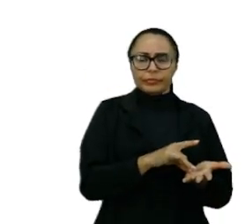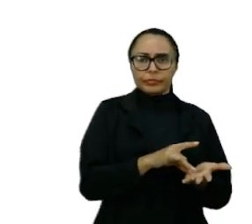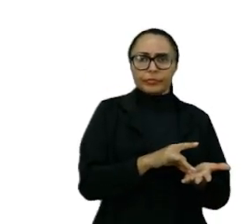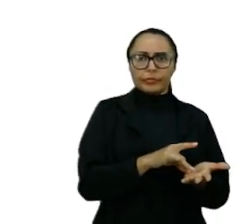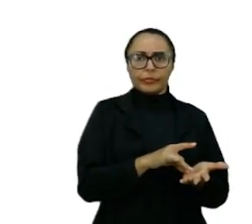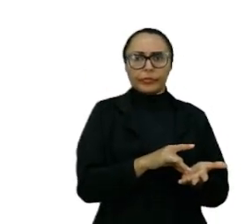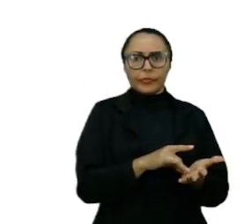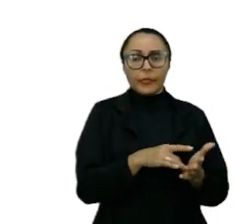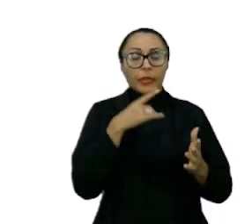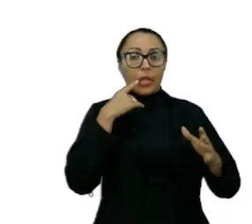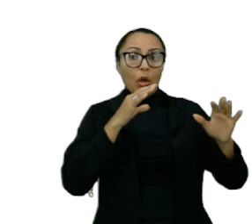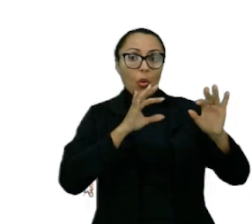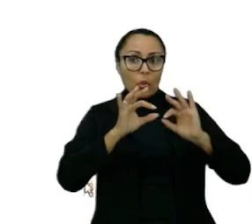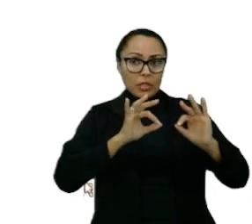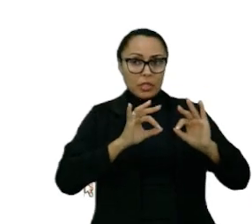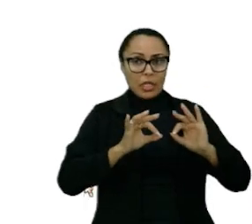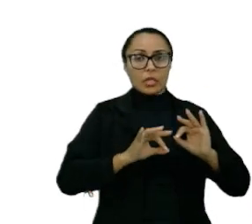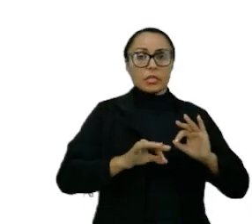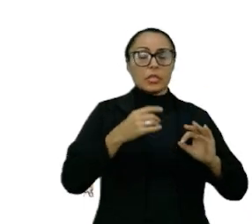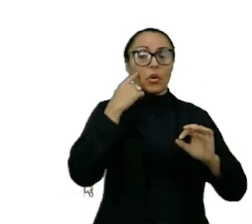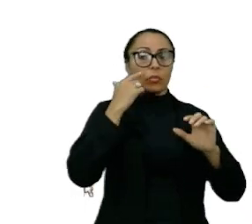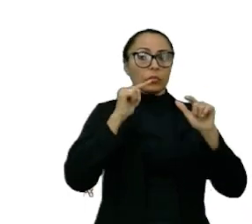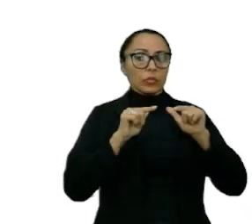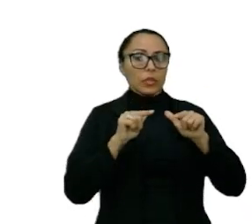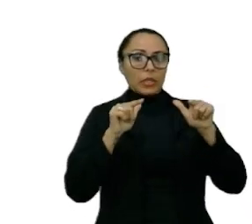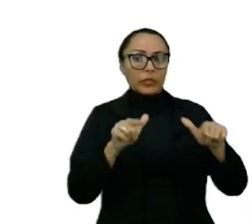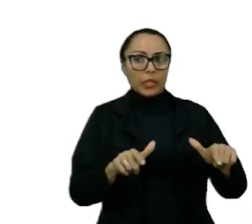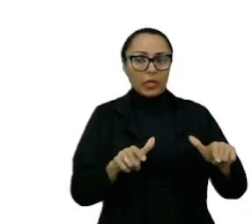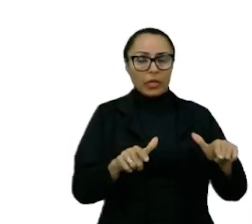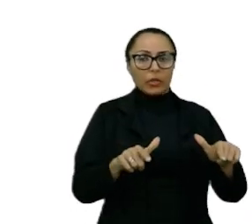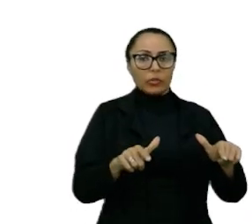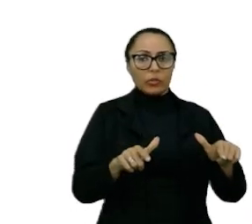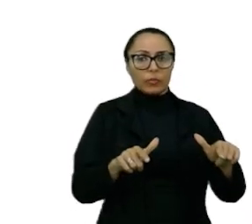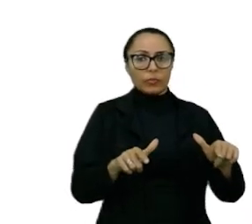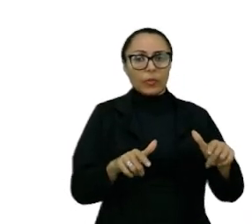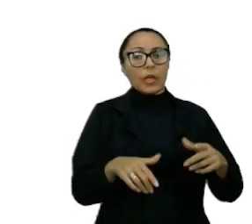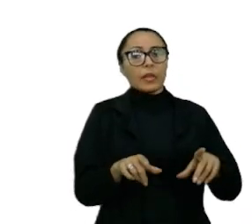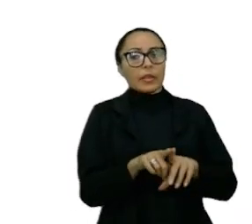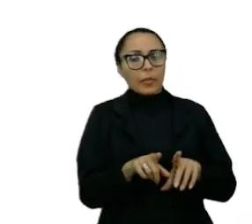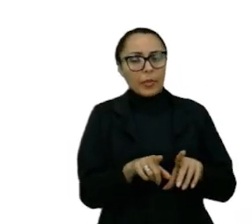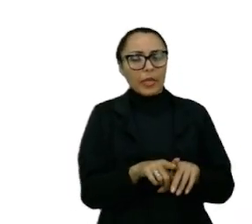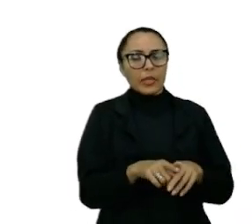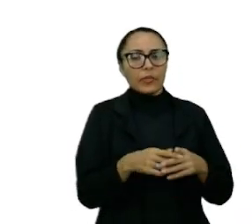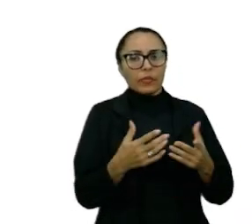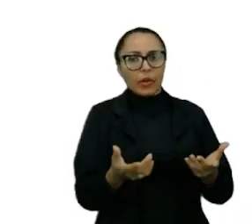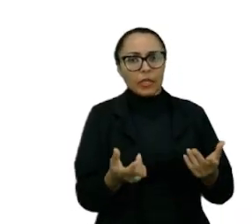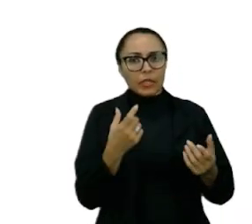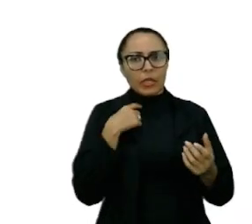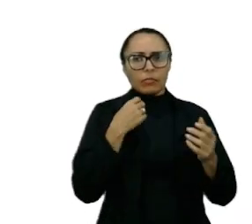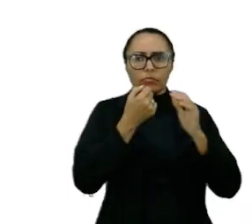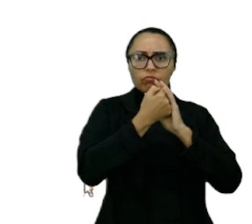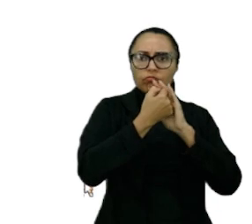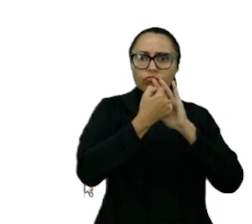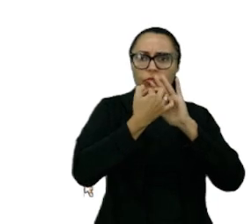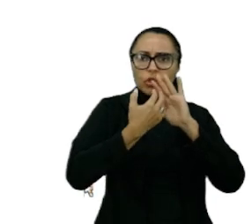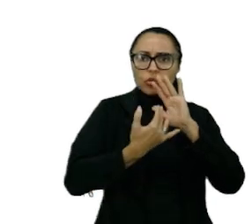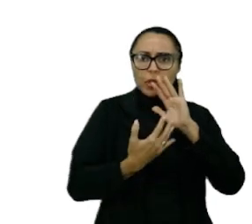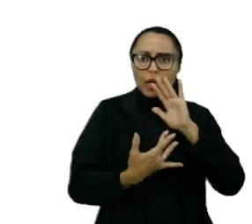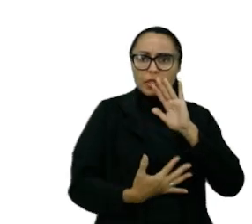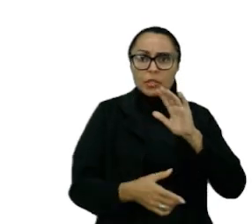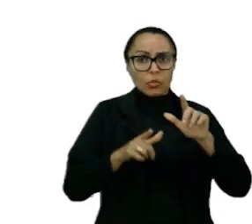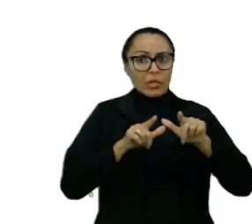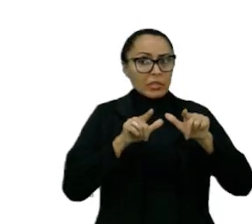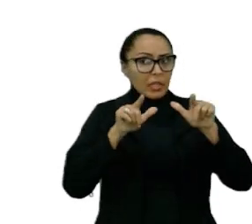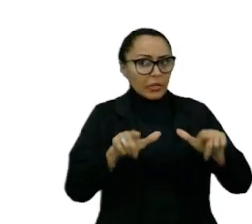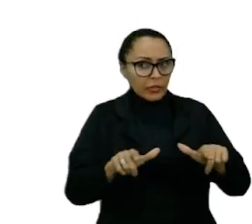a organização que foi certificada, vai constar a descrição da certificação, que foi